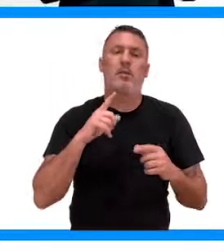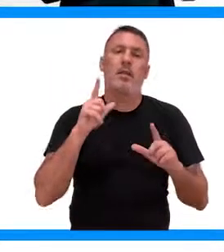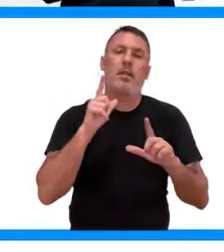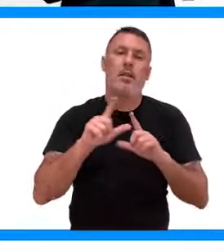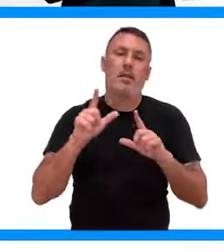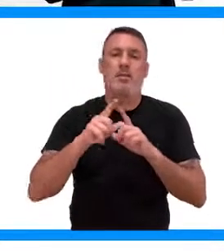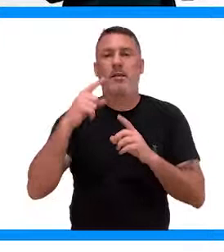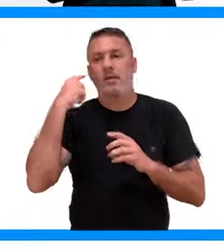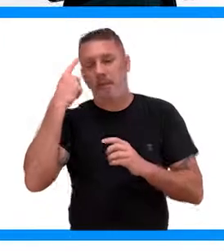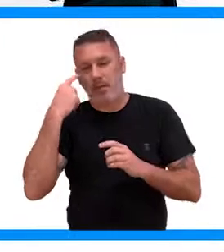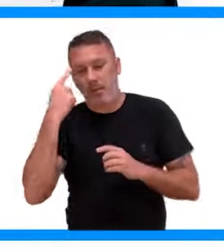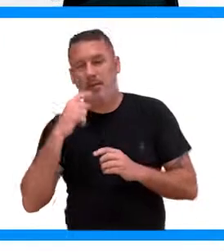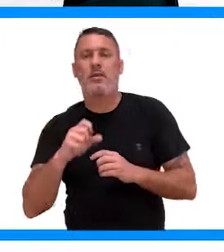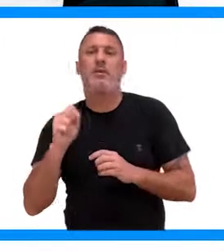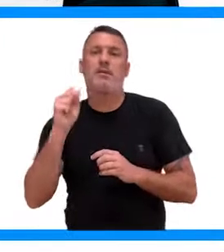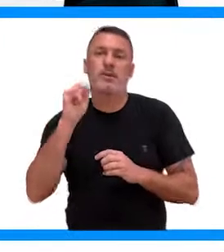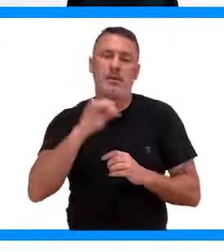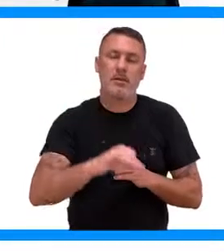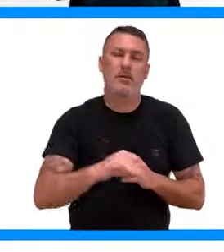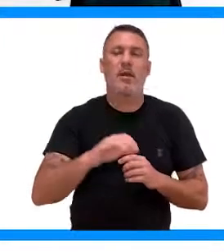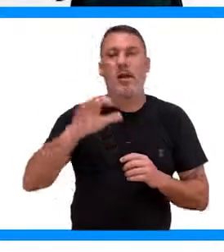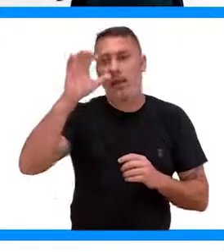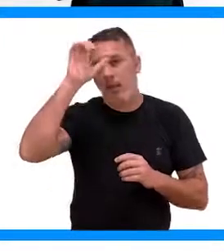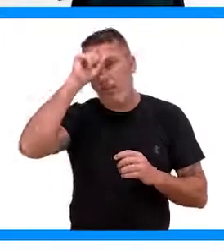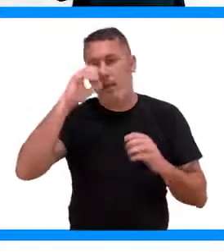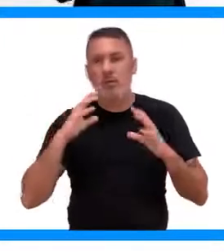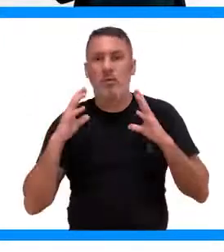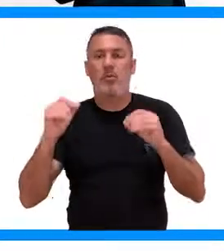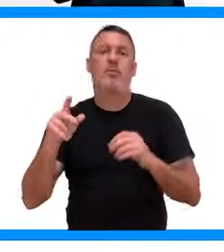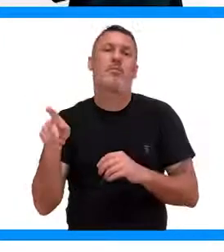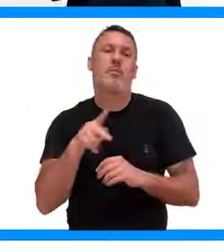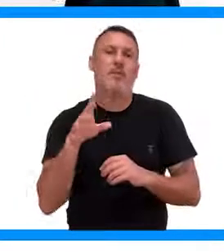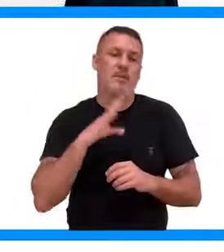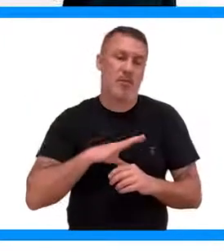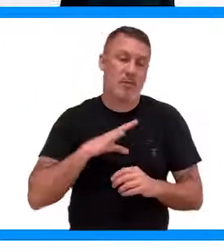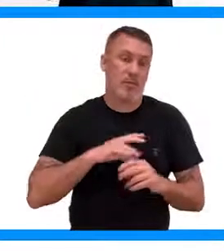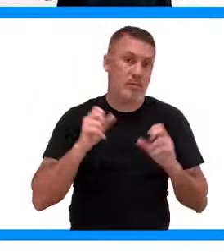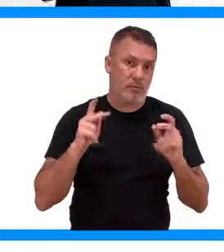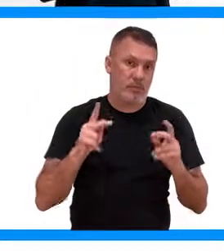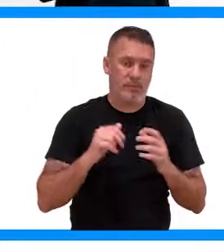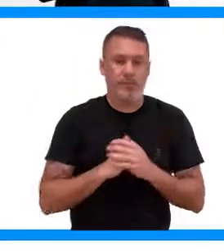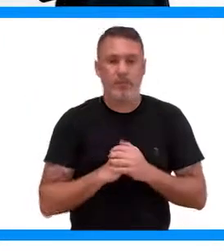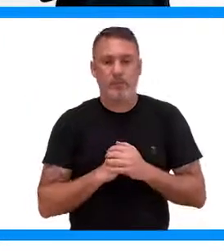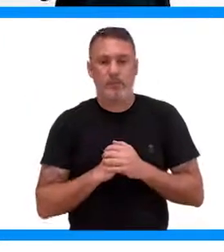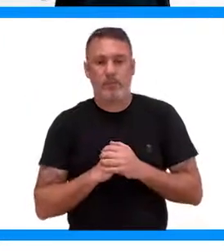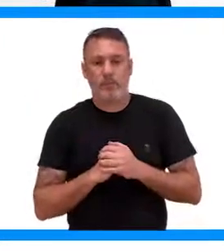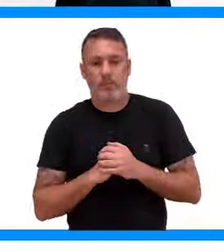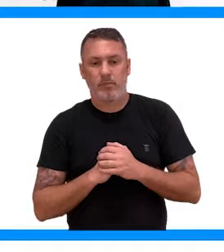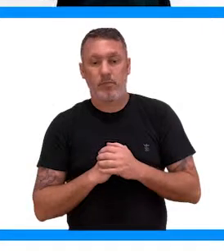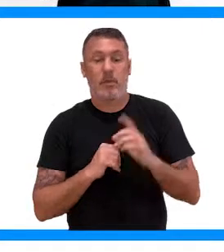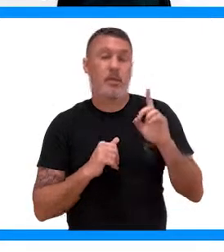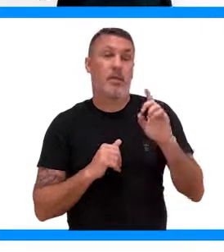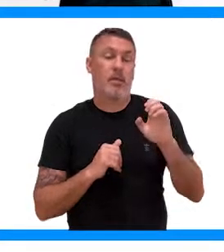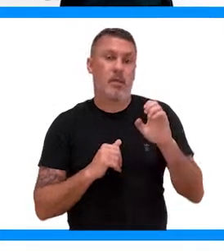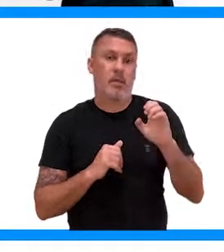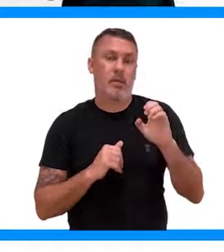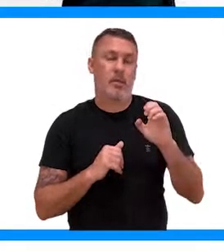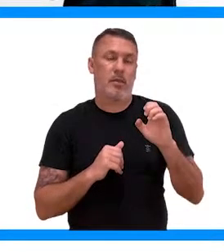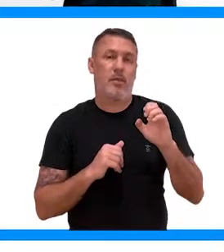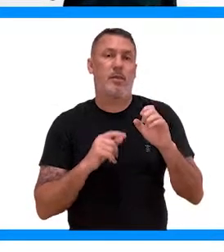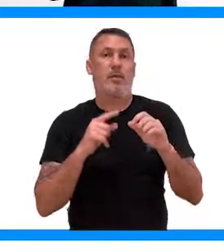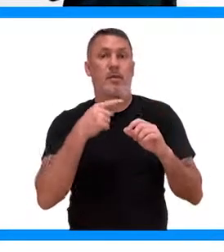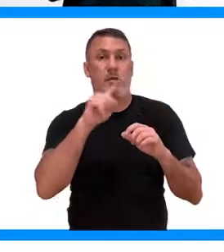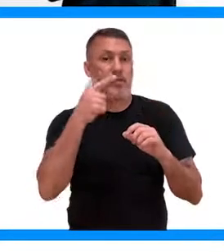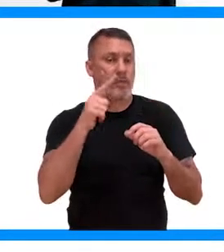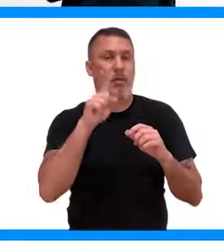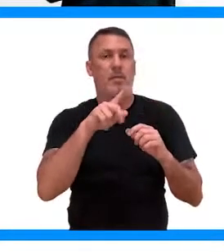com a maestra de espanhol. E sim, estamos aprendendo tudo com a professora de espanhol. Bien? De, preposição,